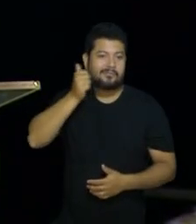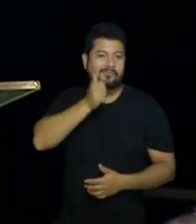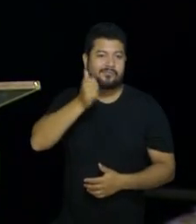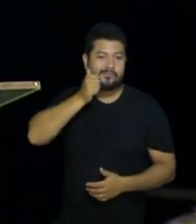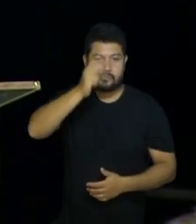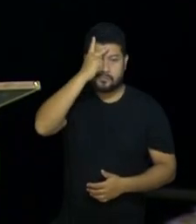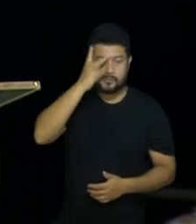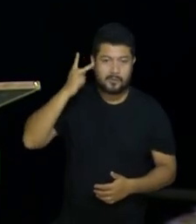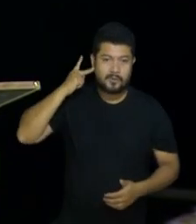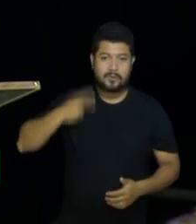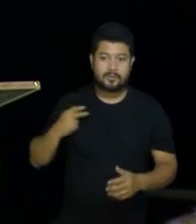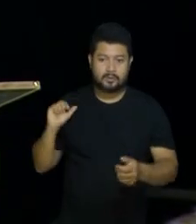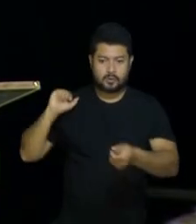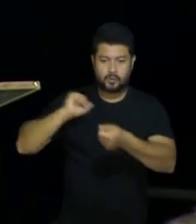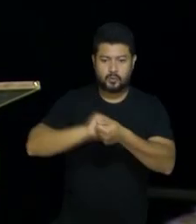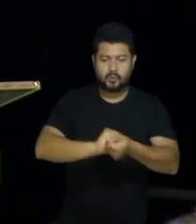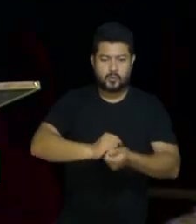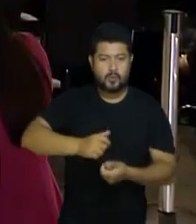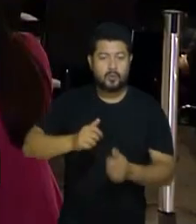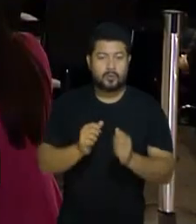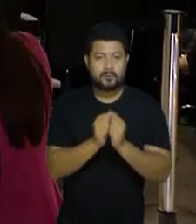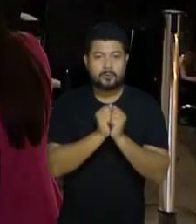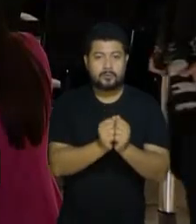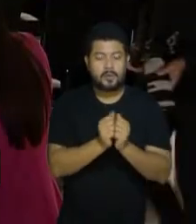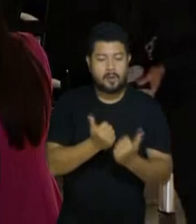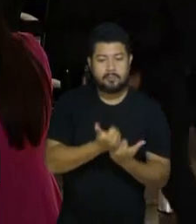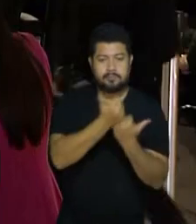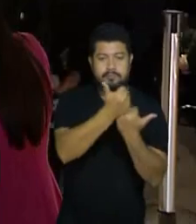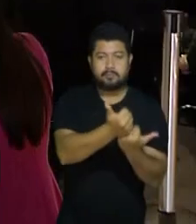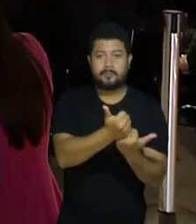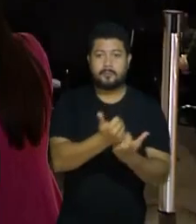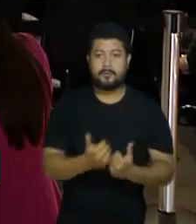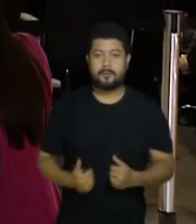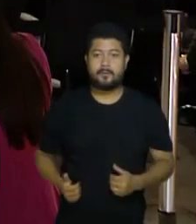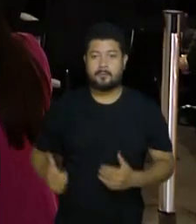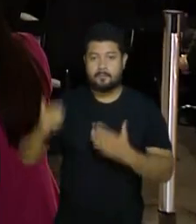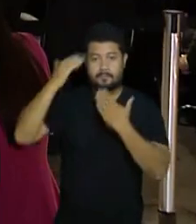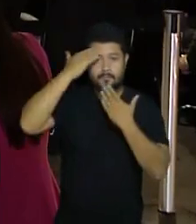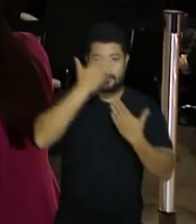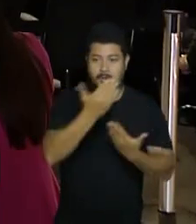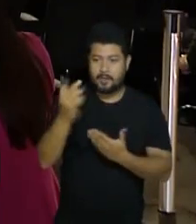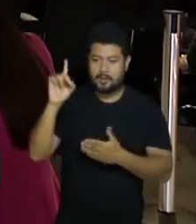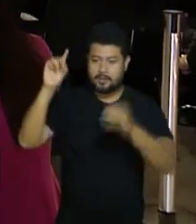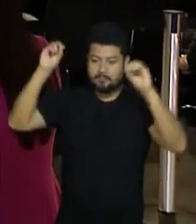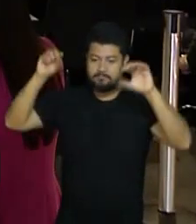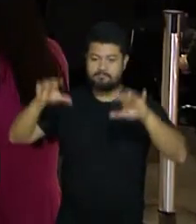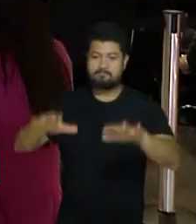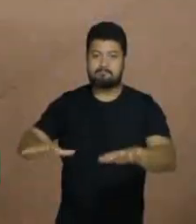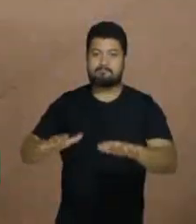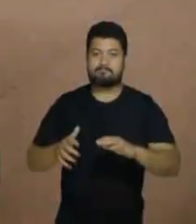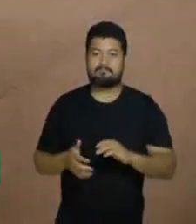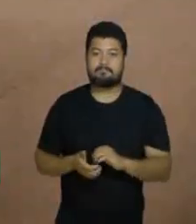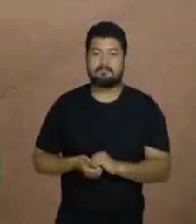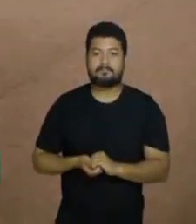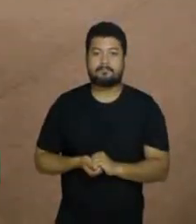acompanhado fielmente a instituição e abraçado a causa. Muito obrigado. Deus abençoe.